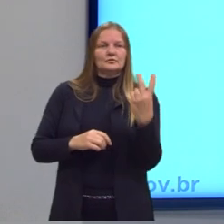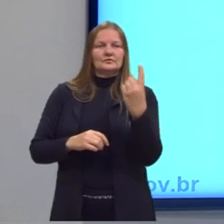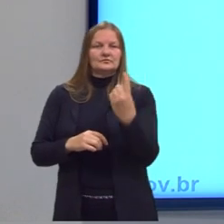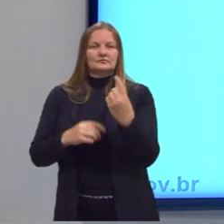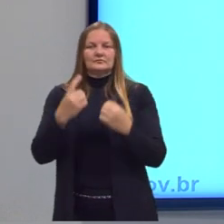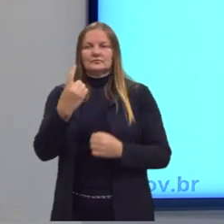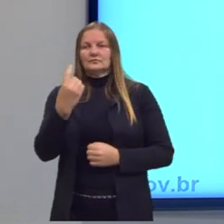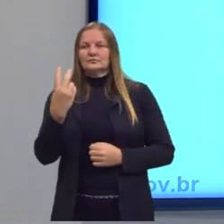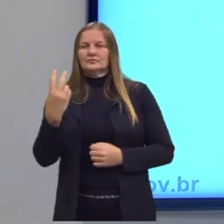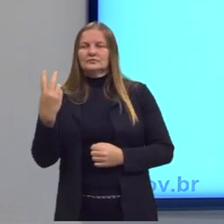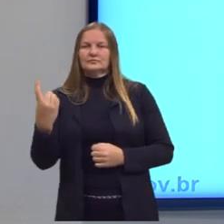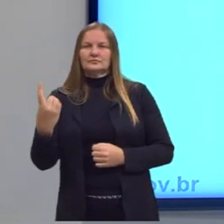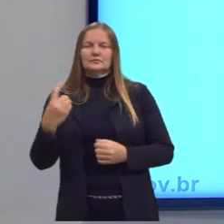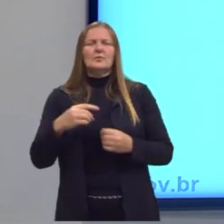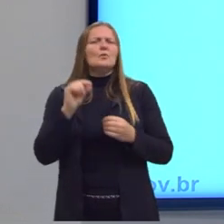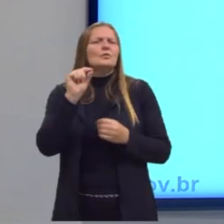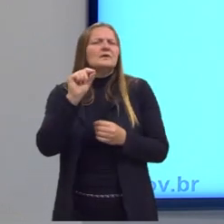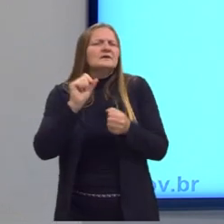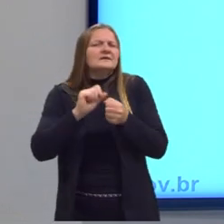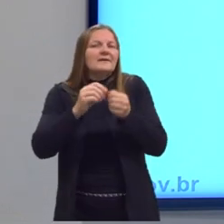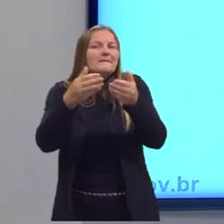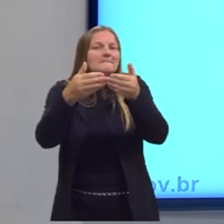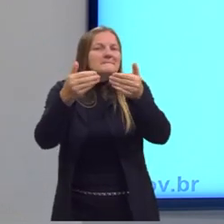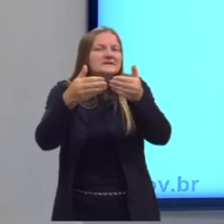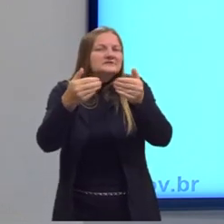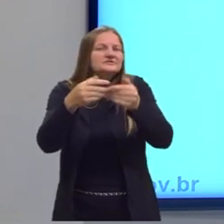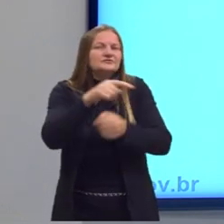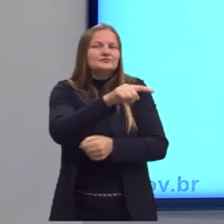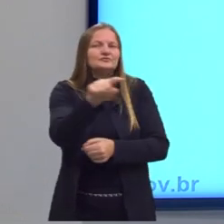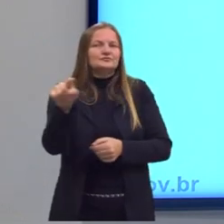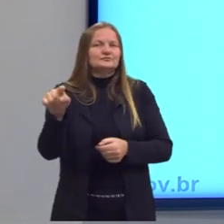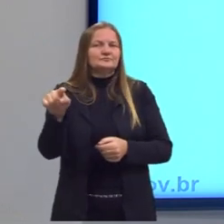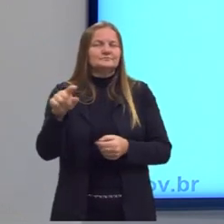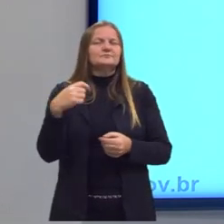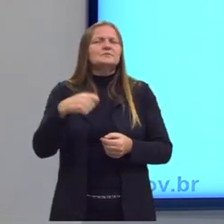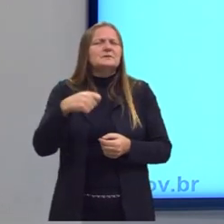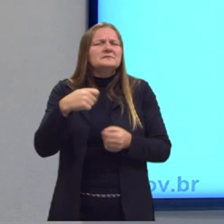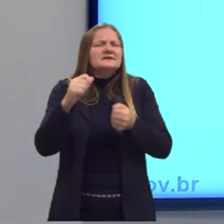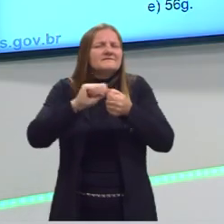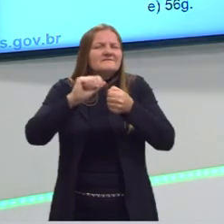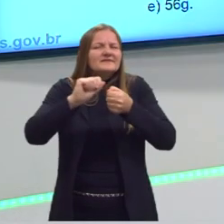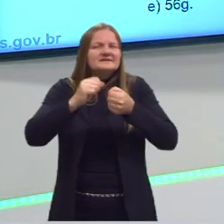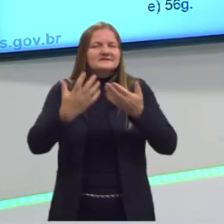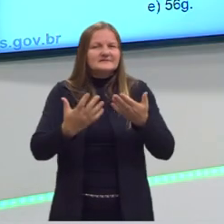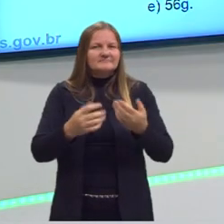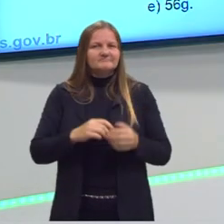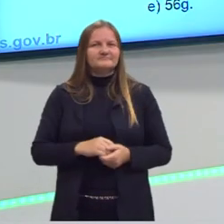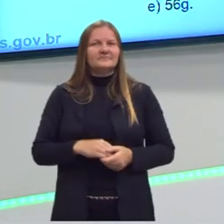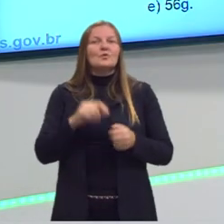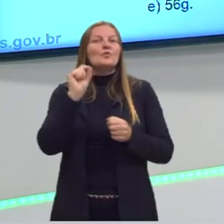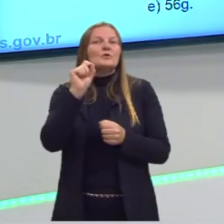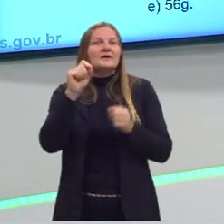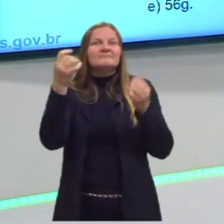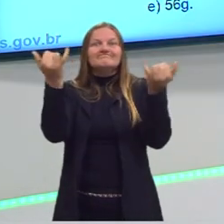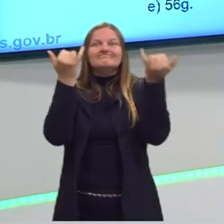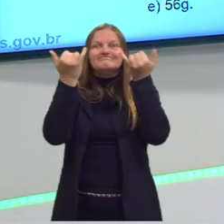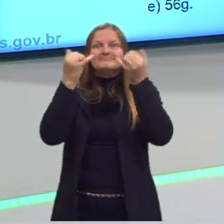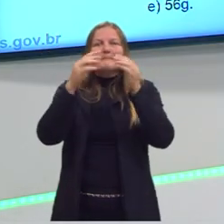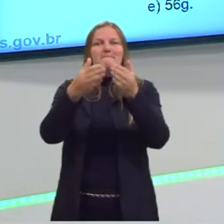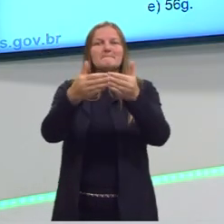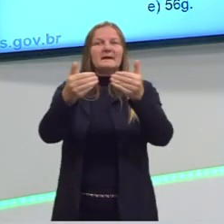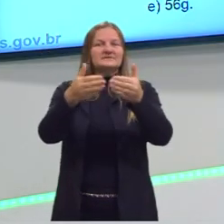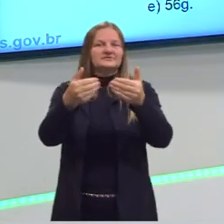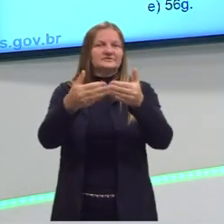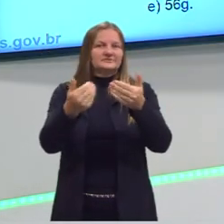1212 mas o que que está sendo solicitado para eu ver o que que eu preciso fazer para que está sendo solicitado né